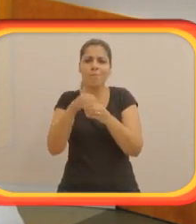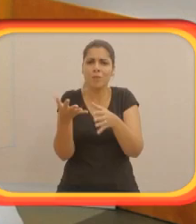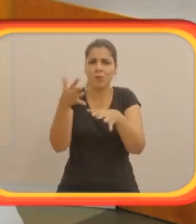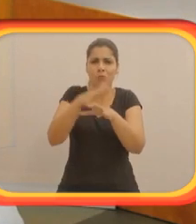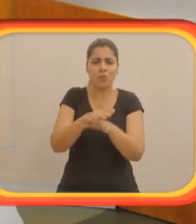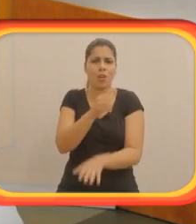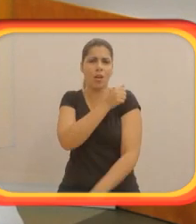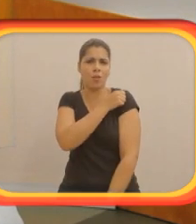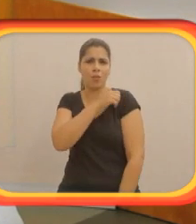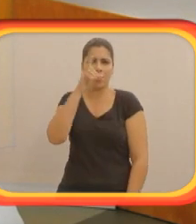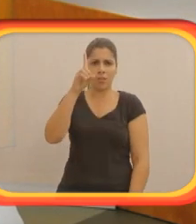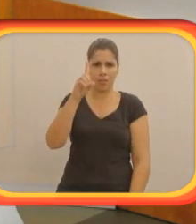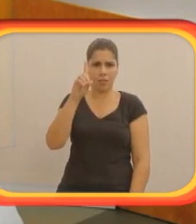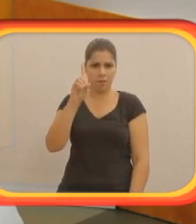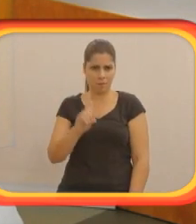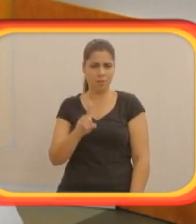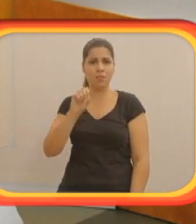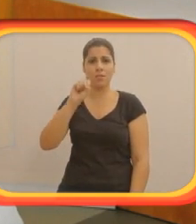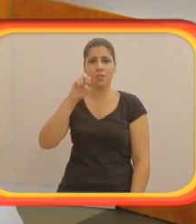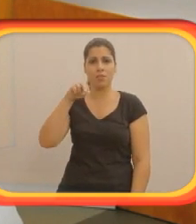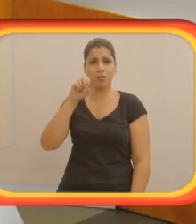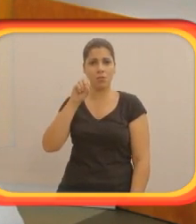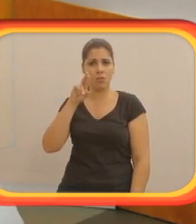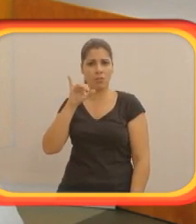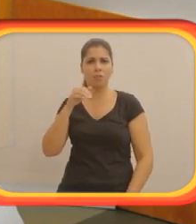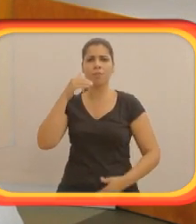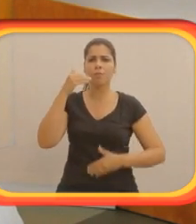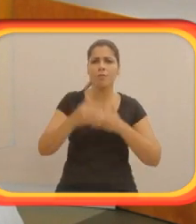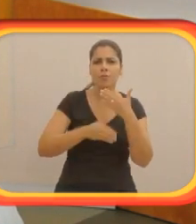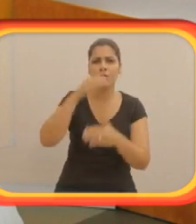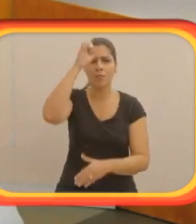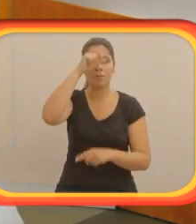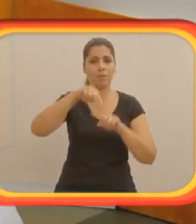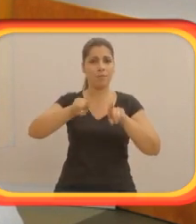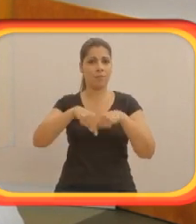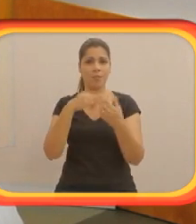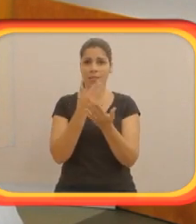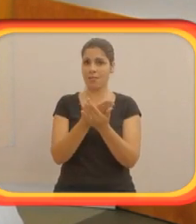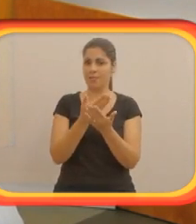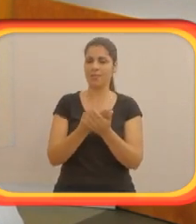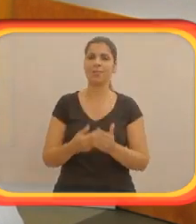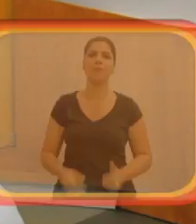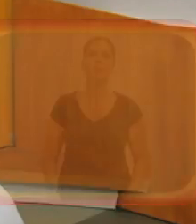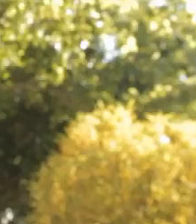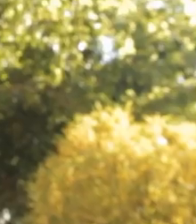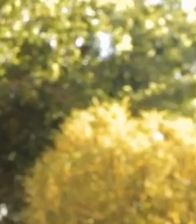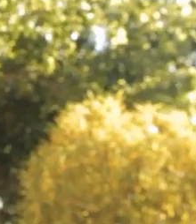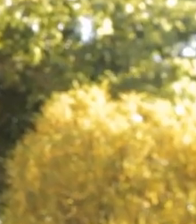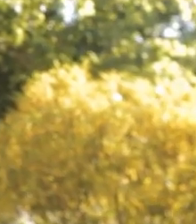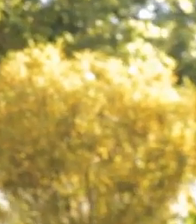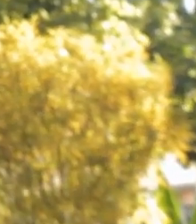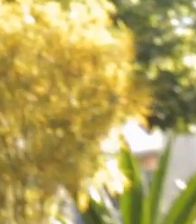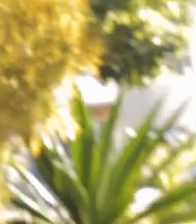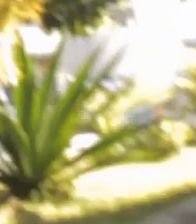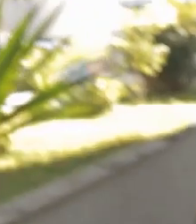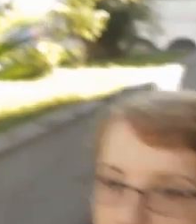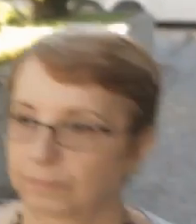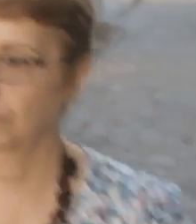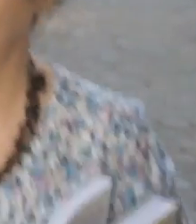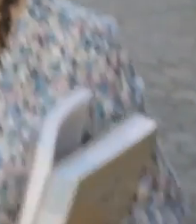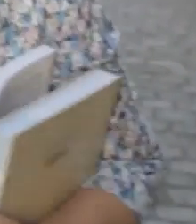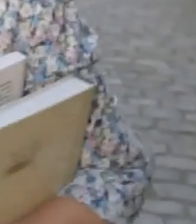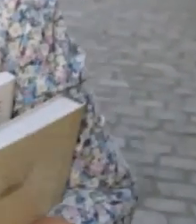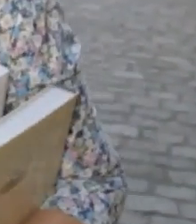forma de incluir um aluno com deficiência sensorial no processo de aprendizagem em sala de aula. Copa das